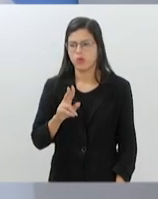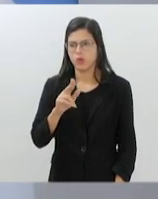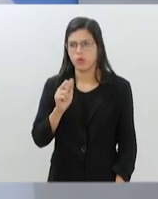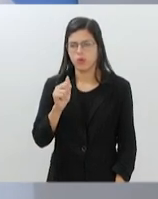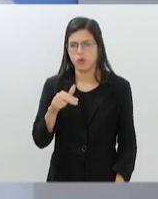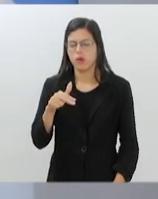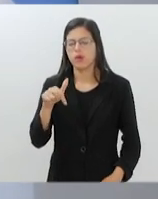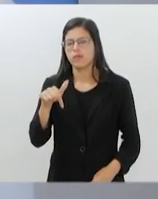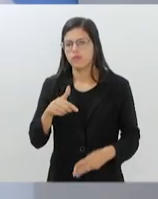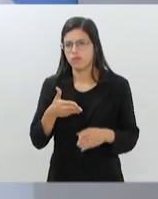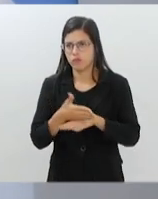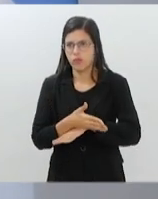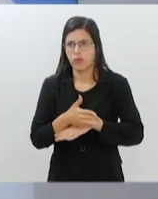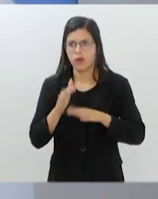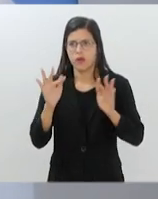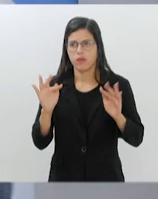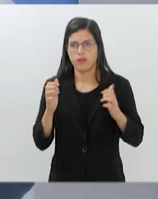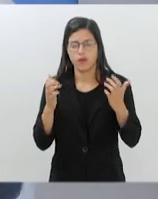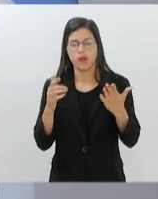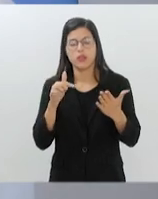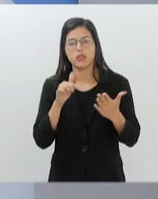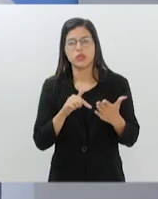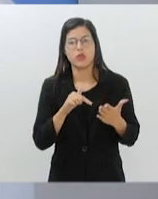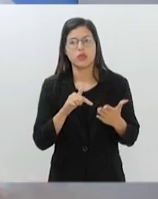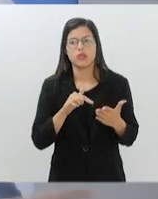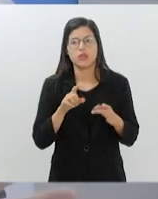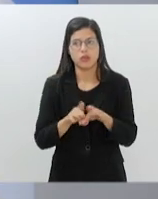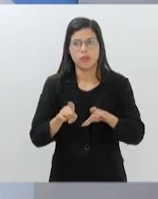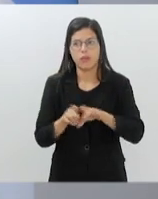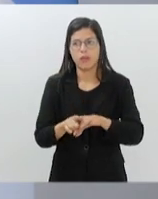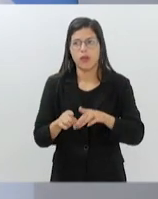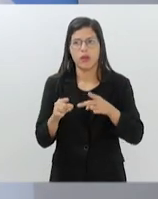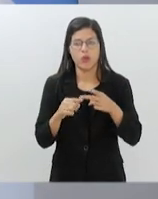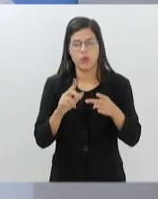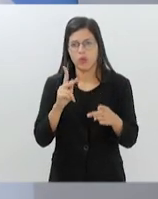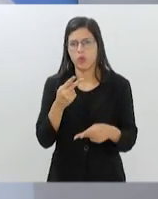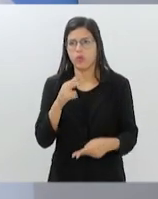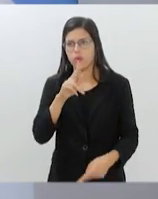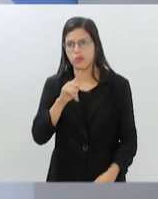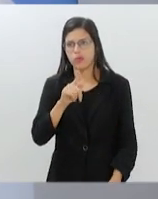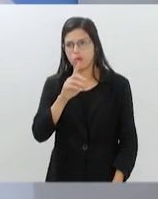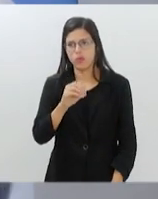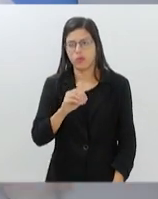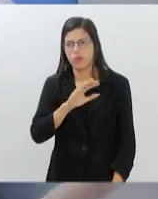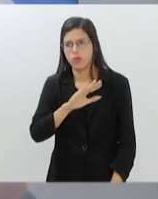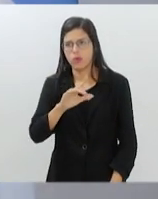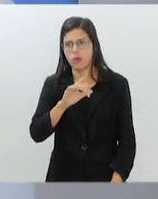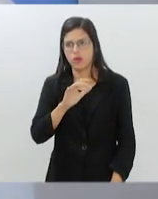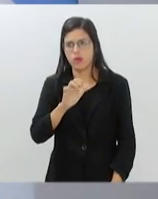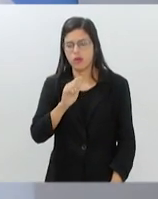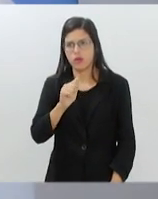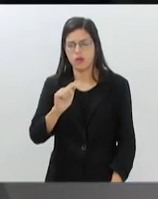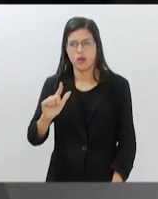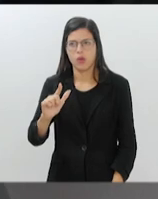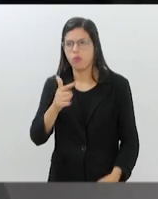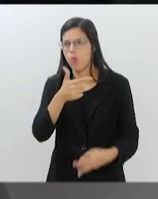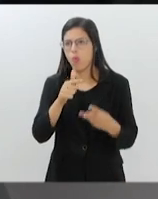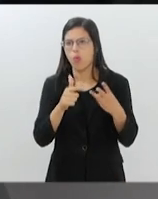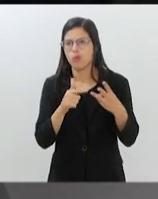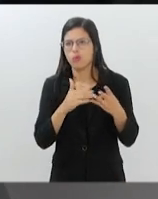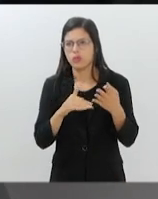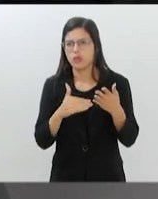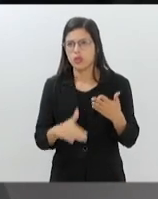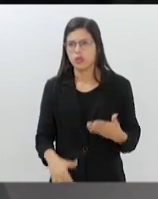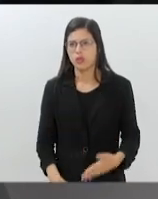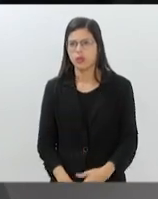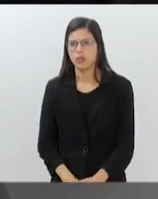da ced senhora disse que o Senor Hugo Leal foi lá curtia a festa as custas da cedai quem foram os outros secretários eh o que